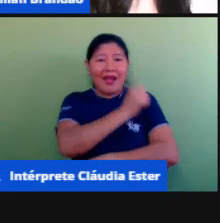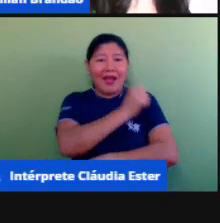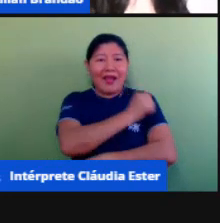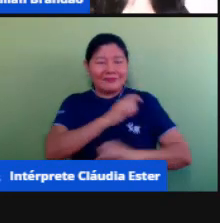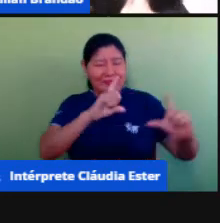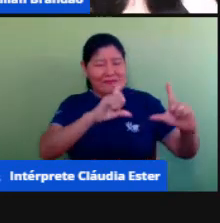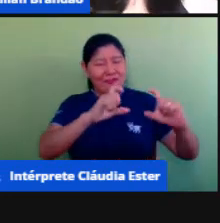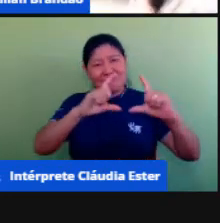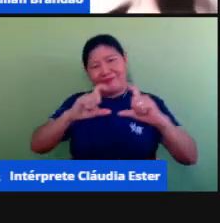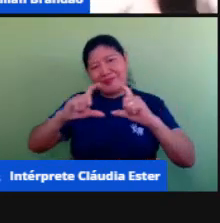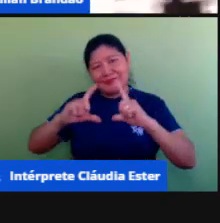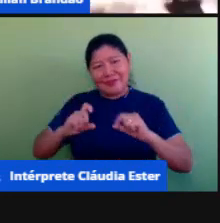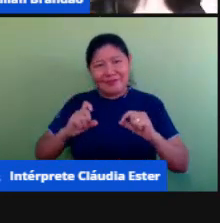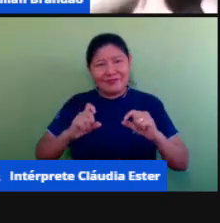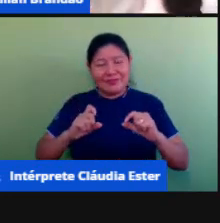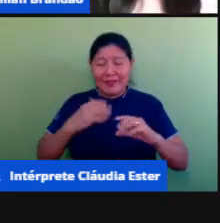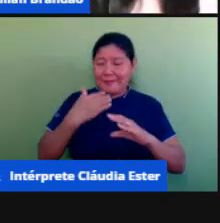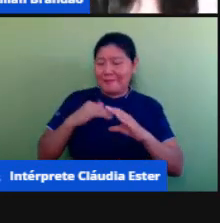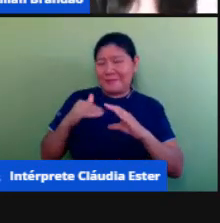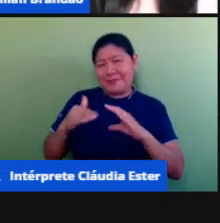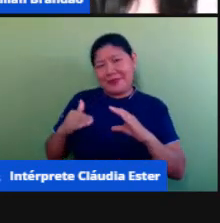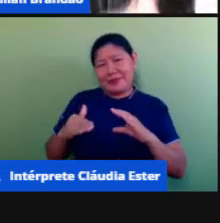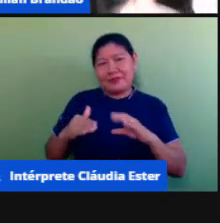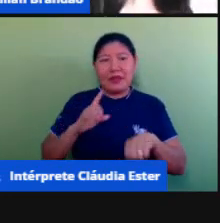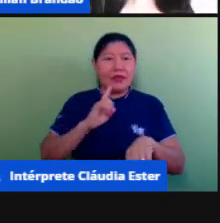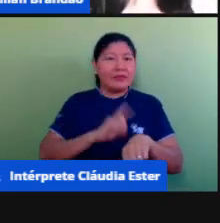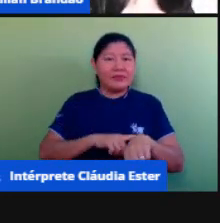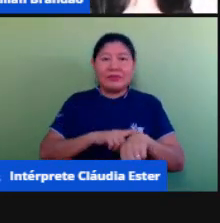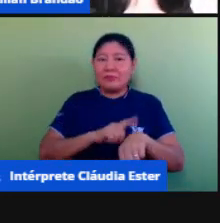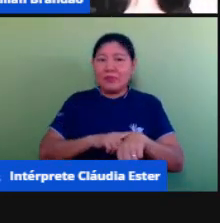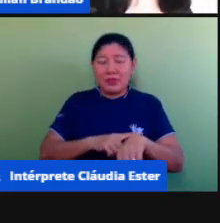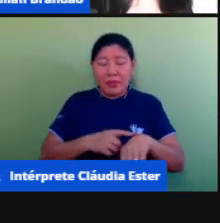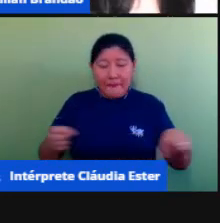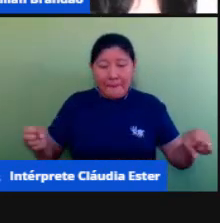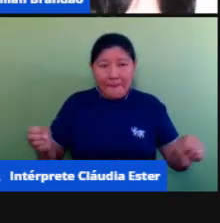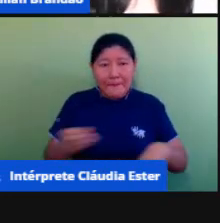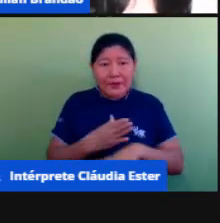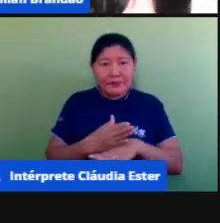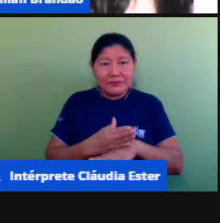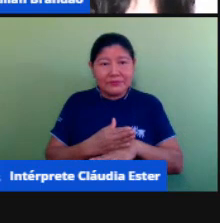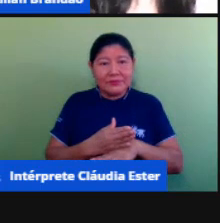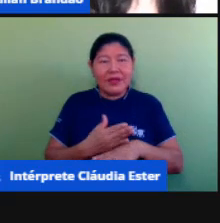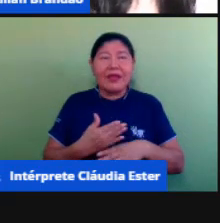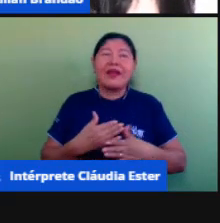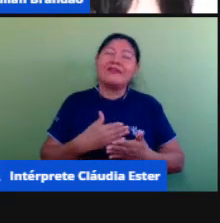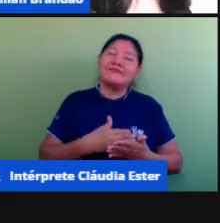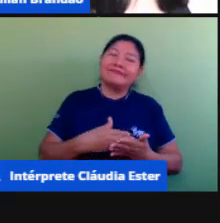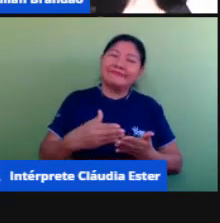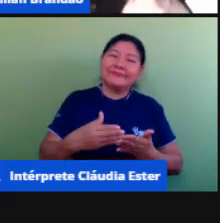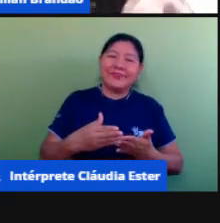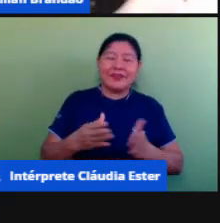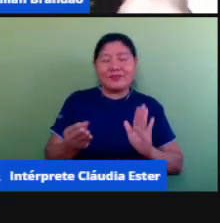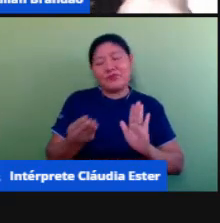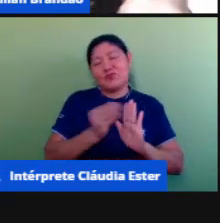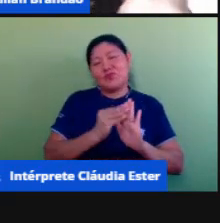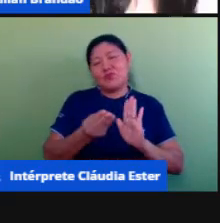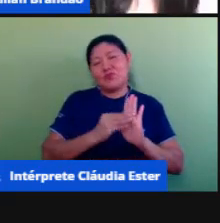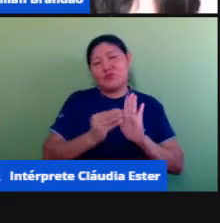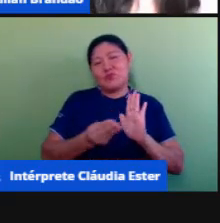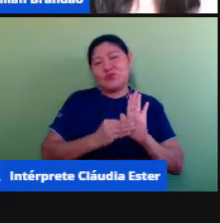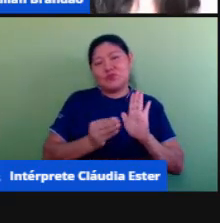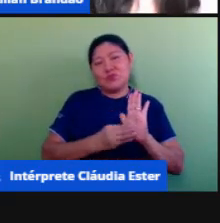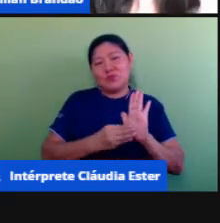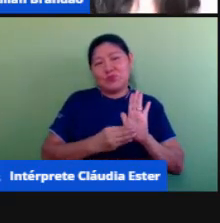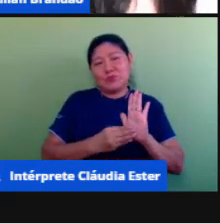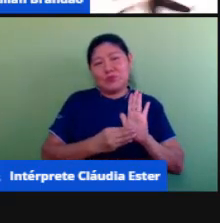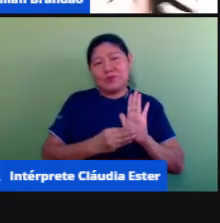essa atividade, para que quase que em tempo real ele possa já fazer as suas considerações, tá?